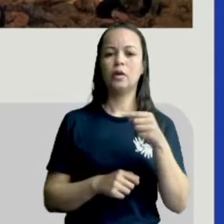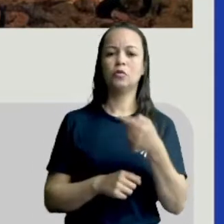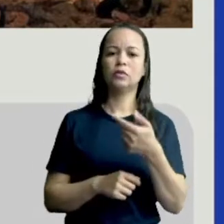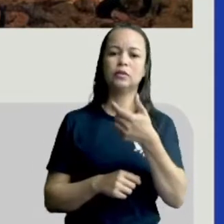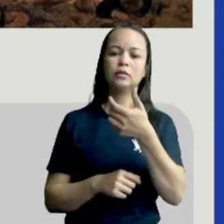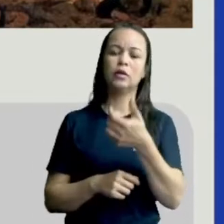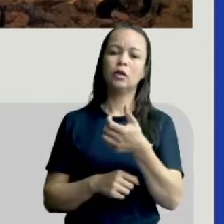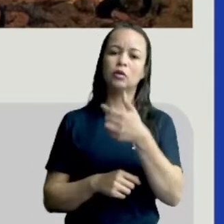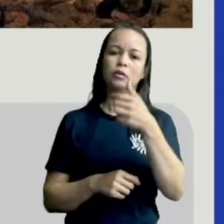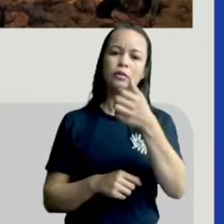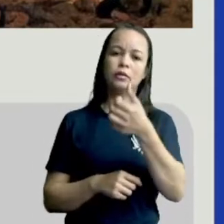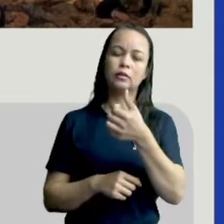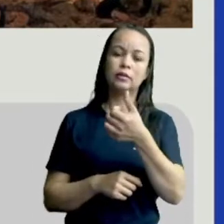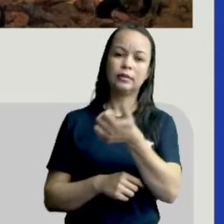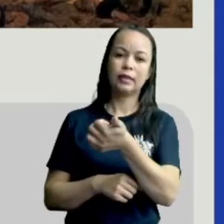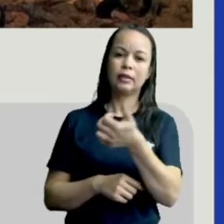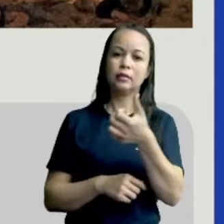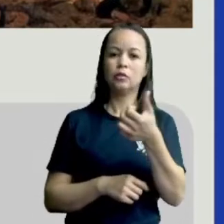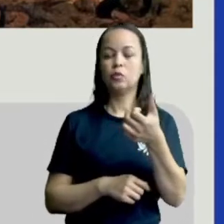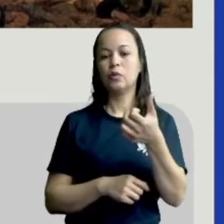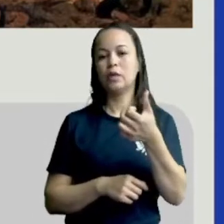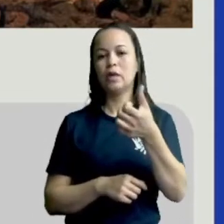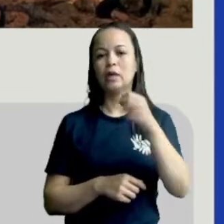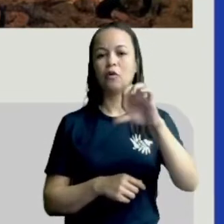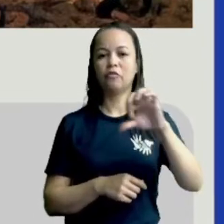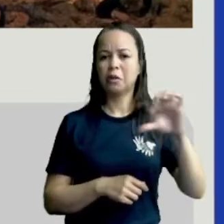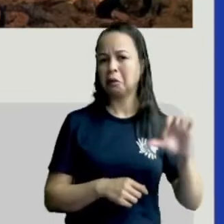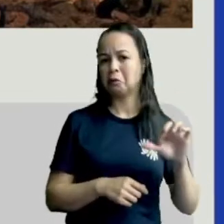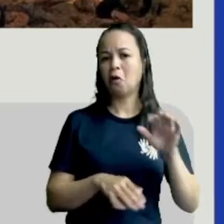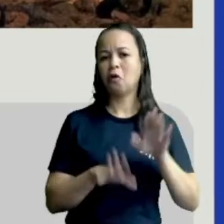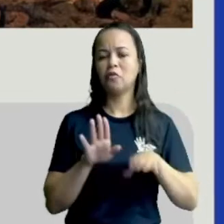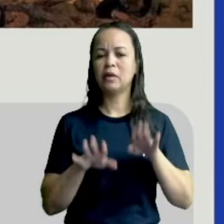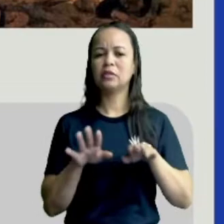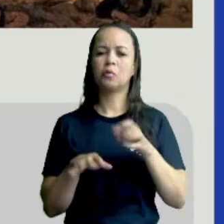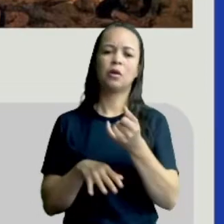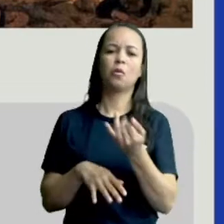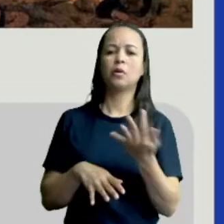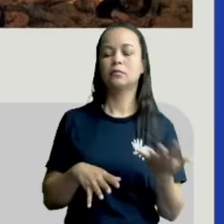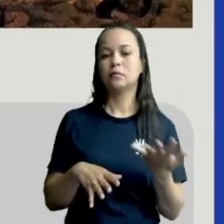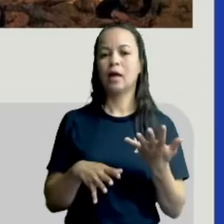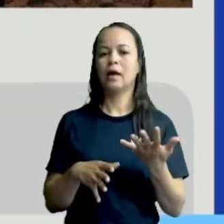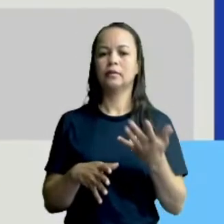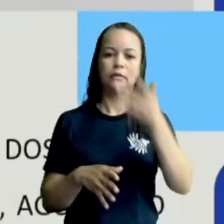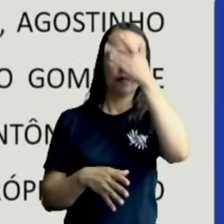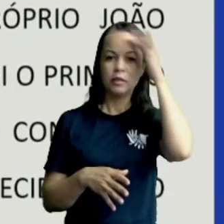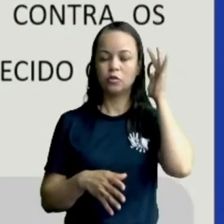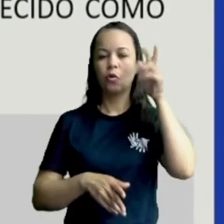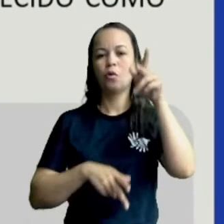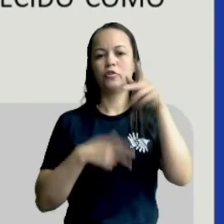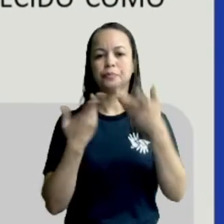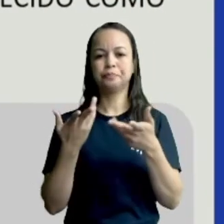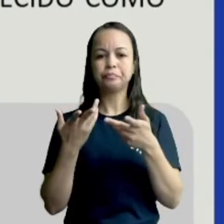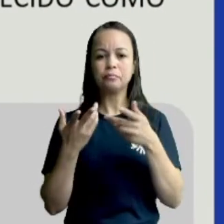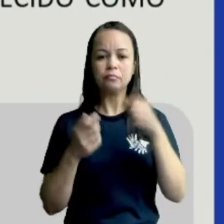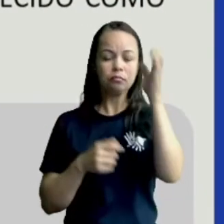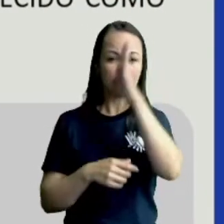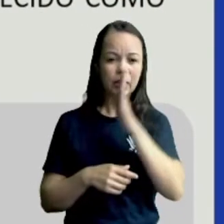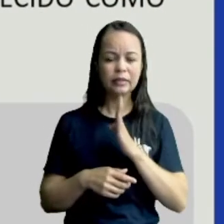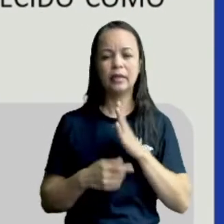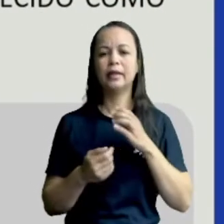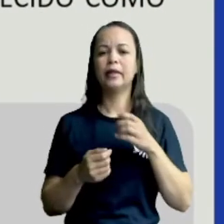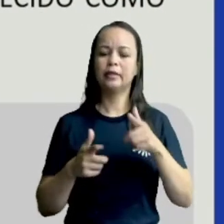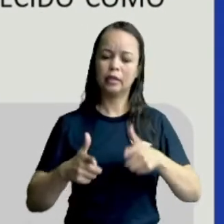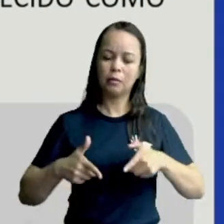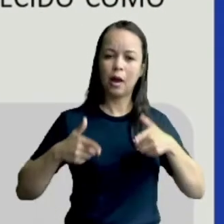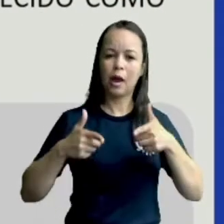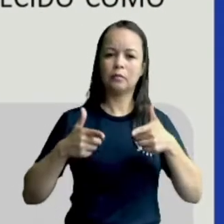uma aproximação aí de quantidade de brasileiros que participaram aí da luta,